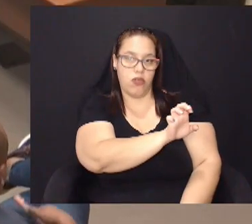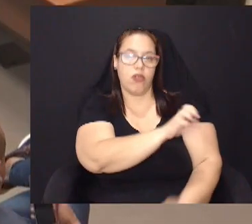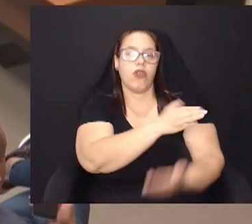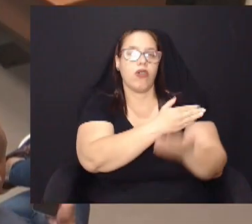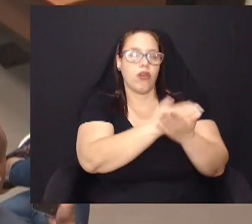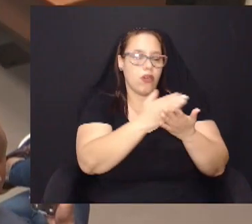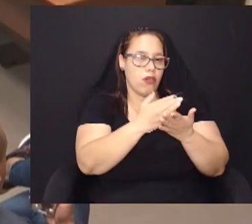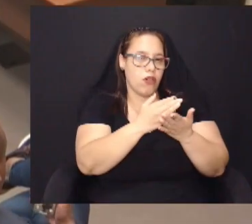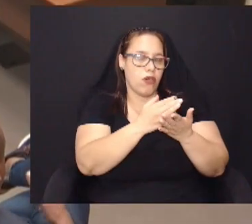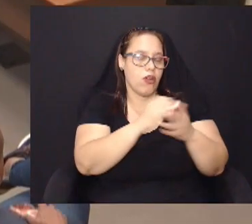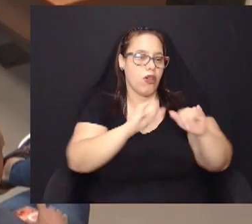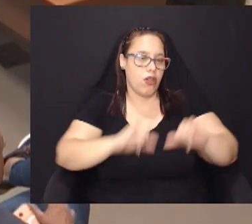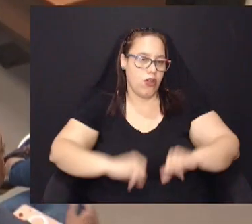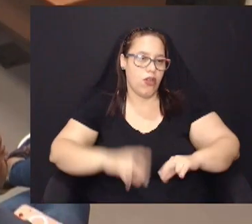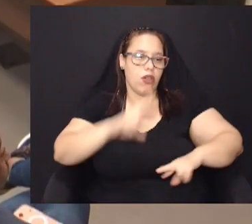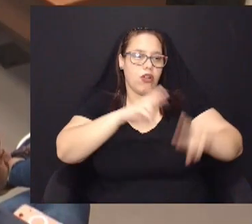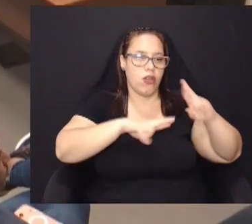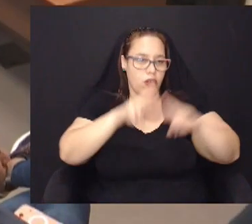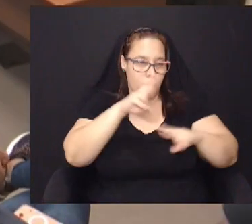sofreu essa fiscalização,